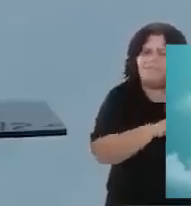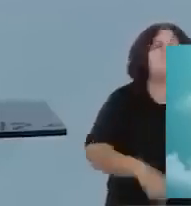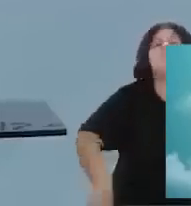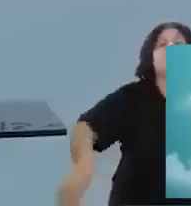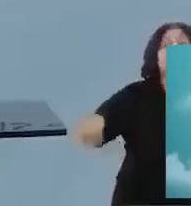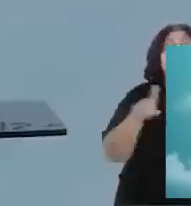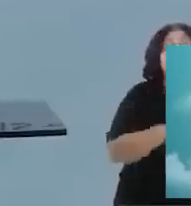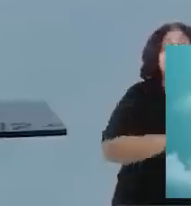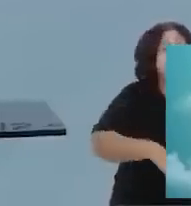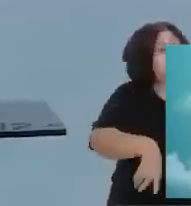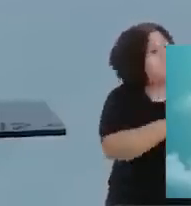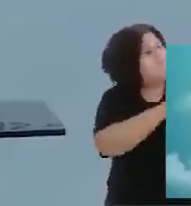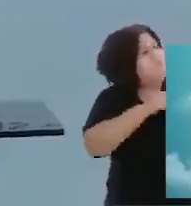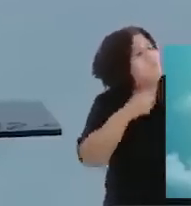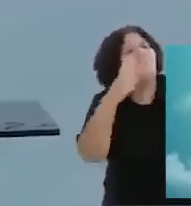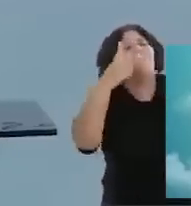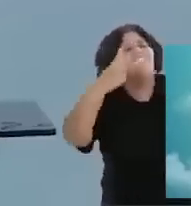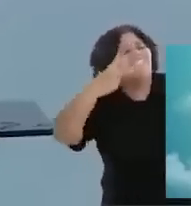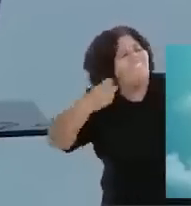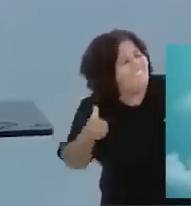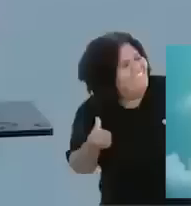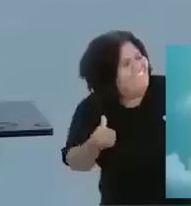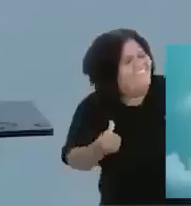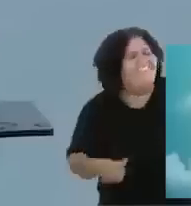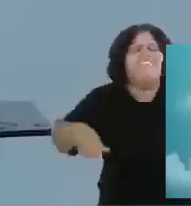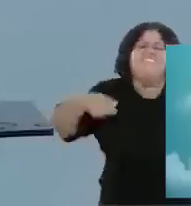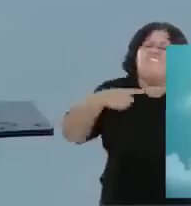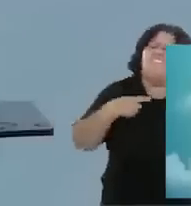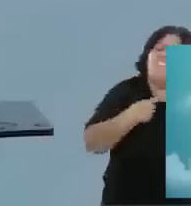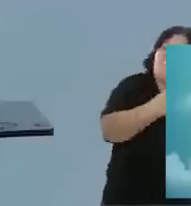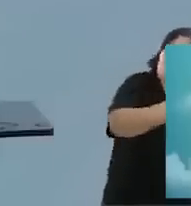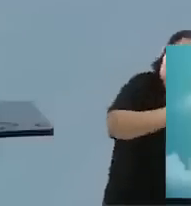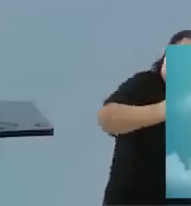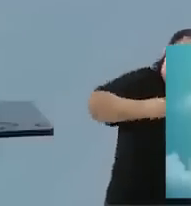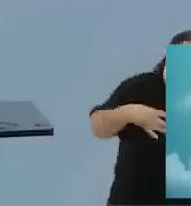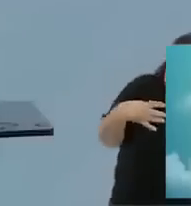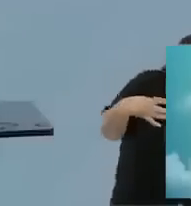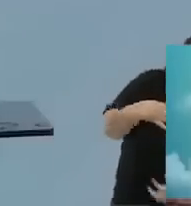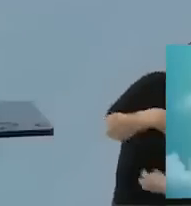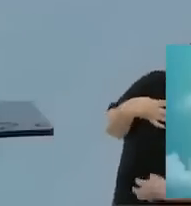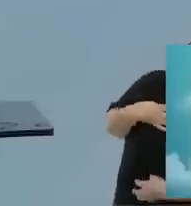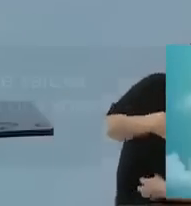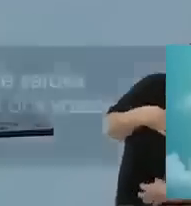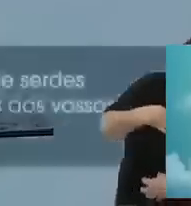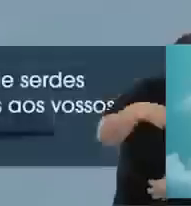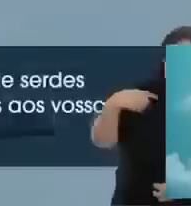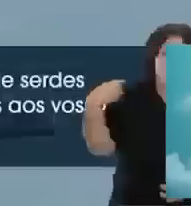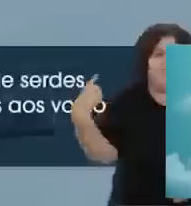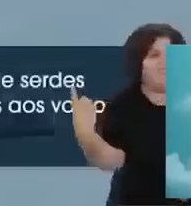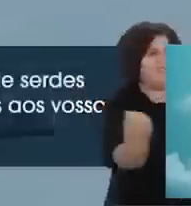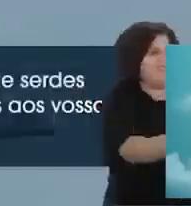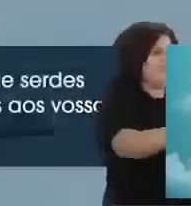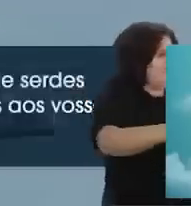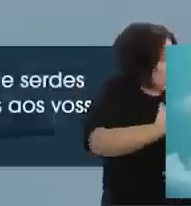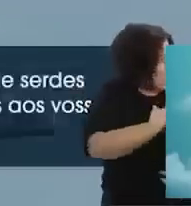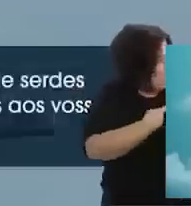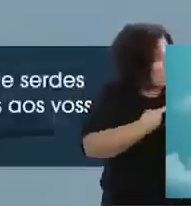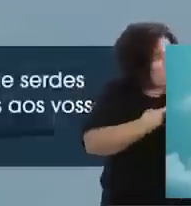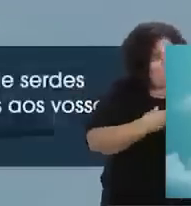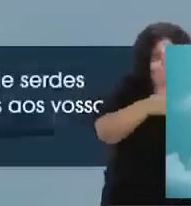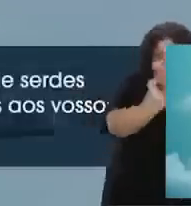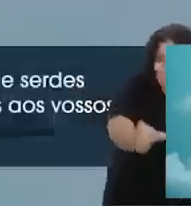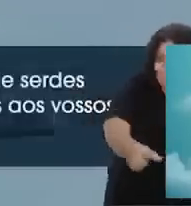verso 16, está escrito assim: tende o mesmo sentimento uns para com os outros. Olha a expressão de novo, uns aos outros